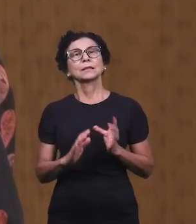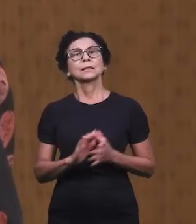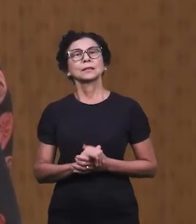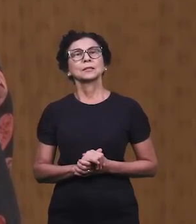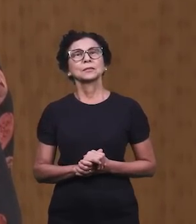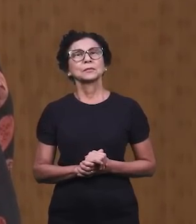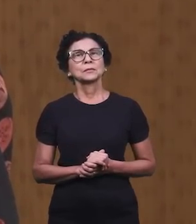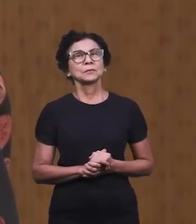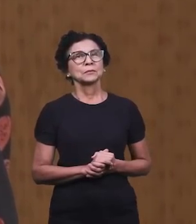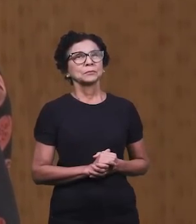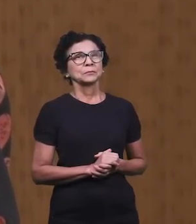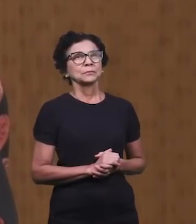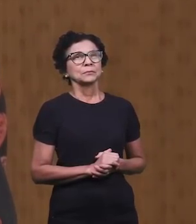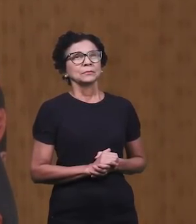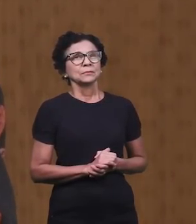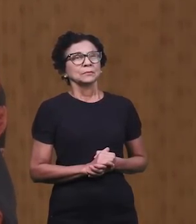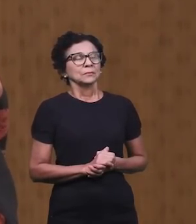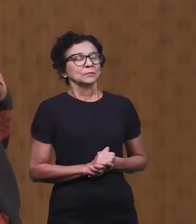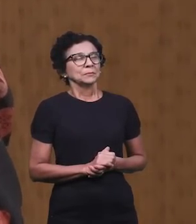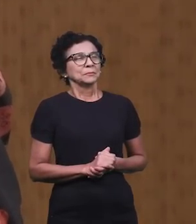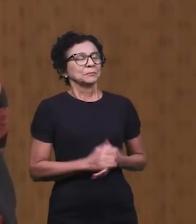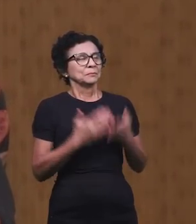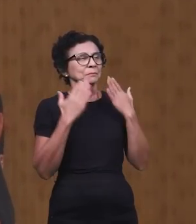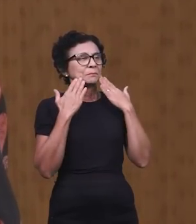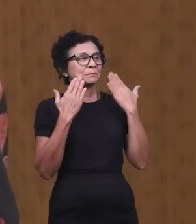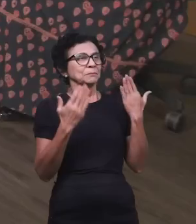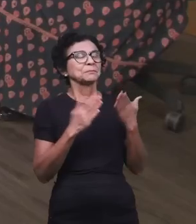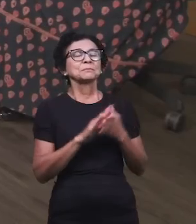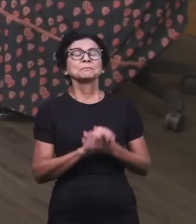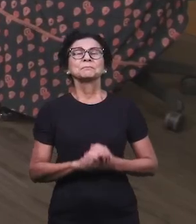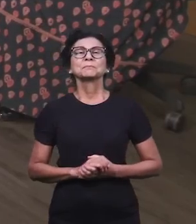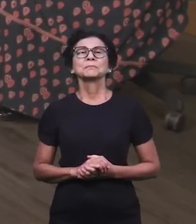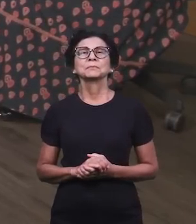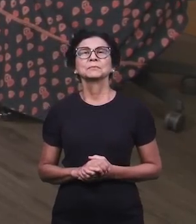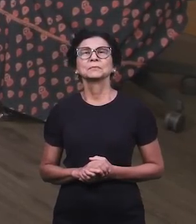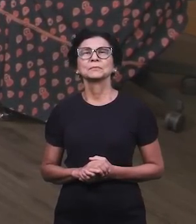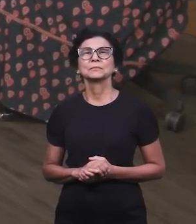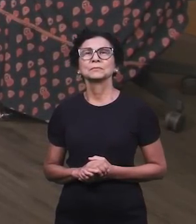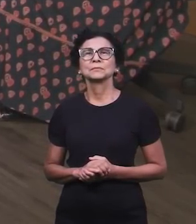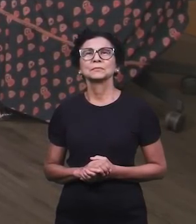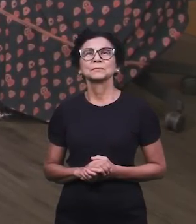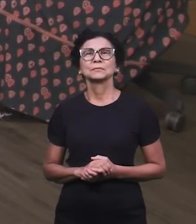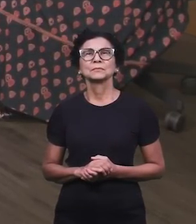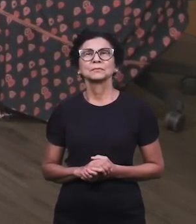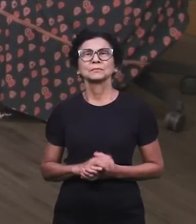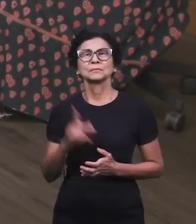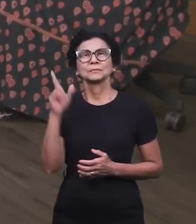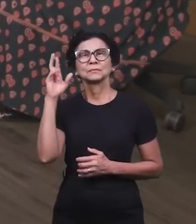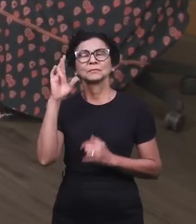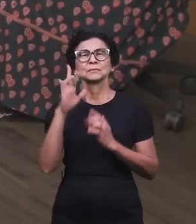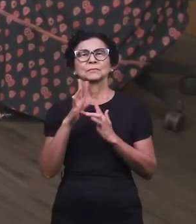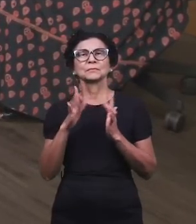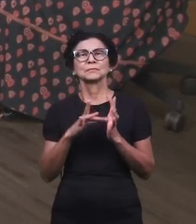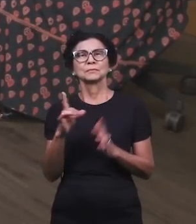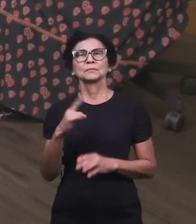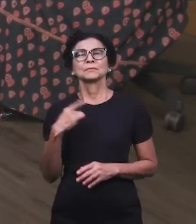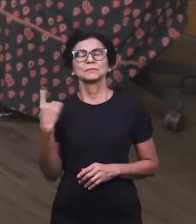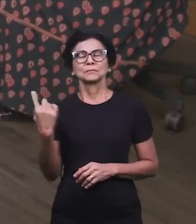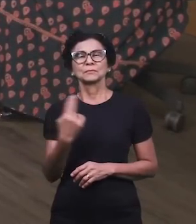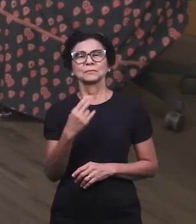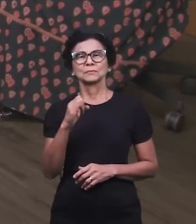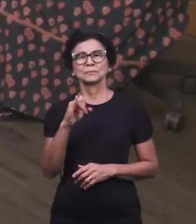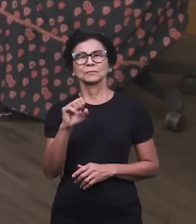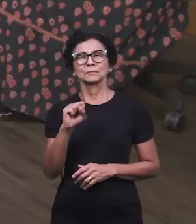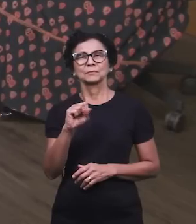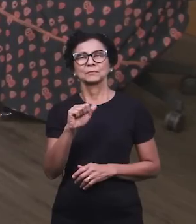a primeira pergunta é a Isadora. Pode se apresentar, Isadora, fazer sua pergunta. Paz do Senhor, pastor. Paz do Senhor a todos. Eu me